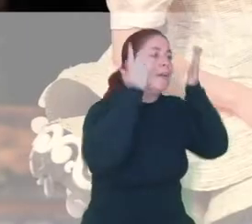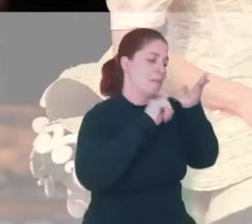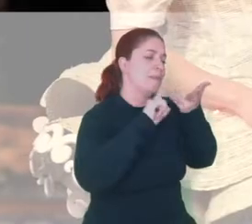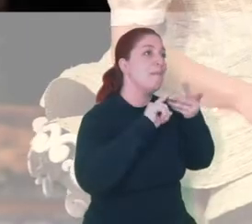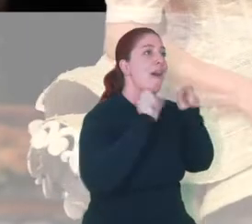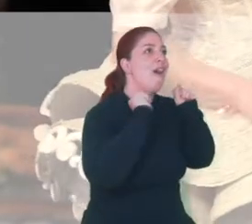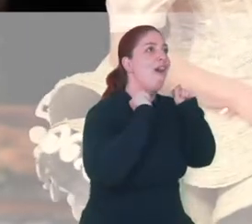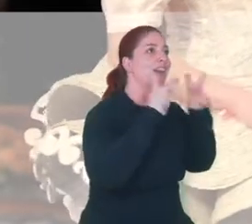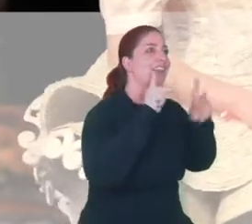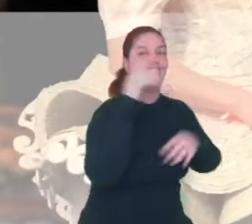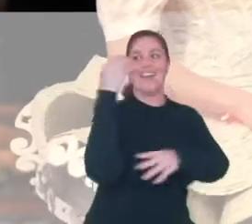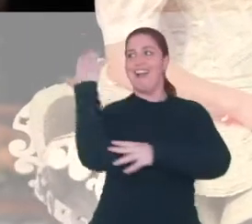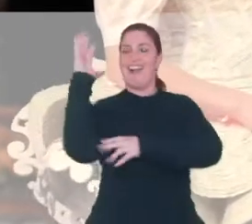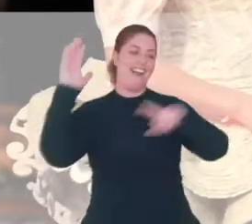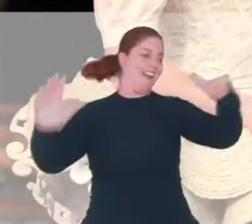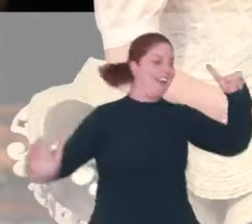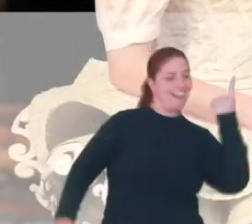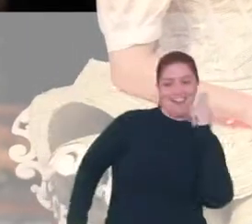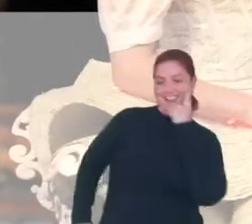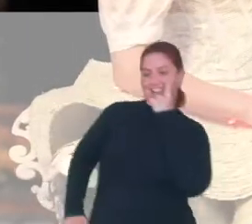árvore. O seu macaco!